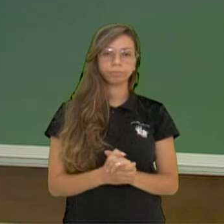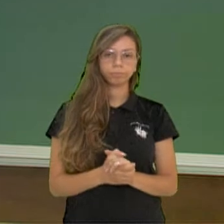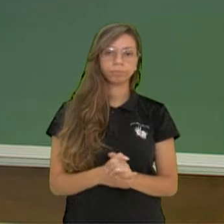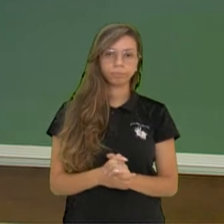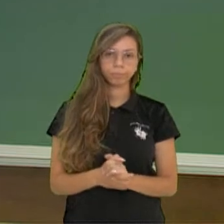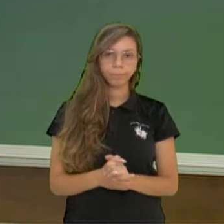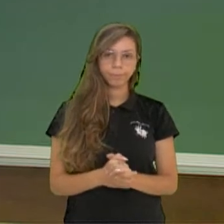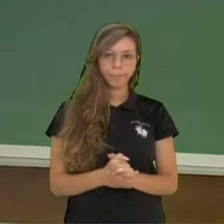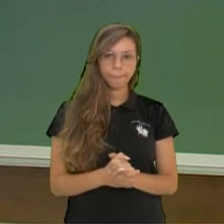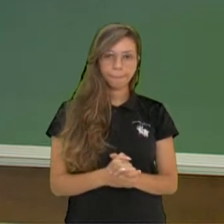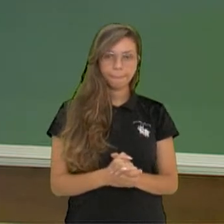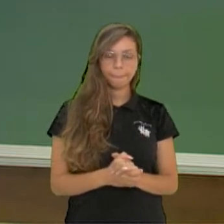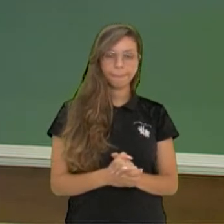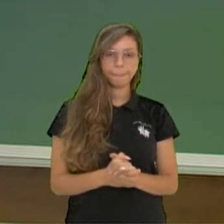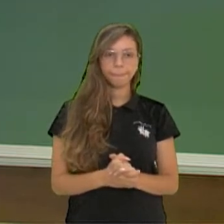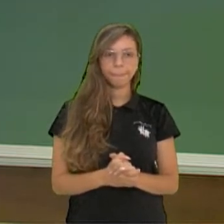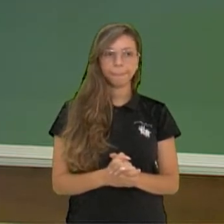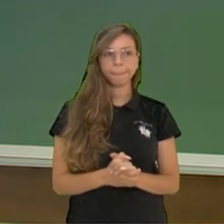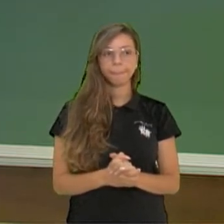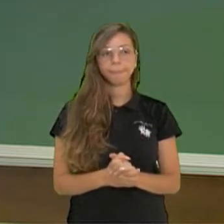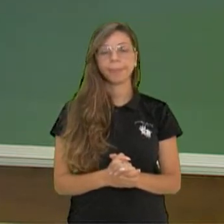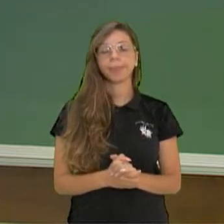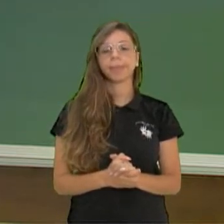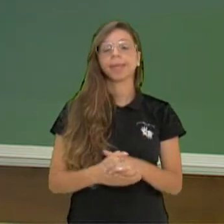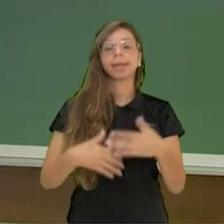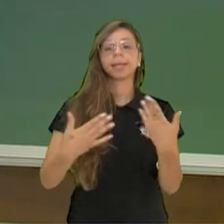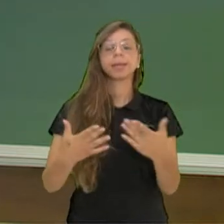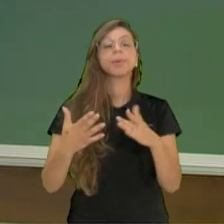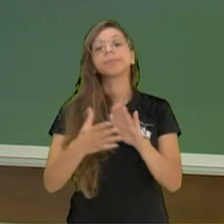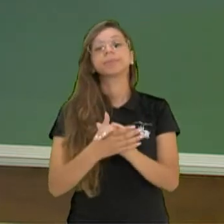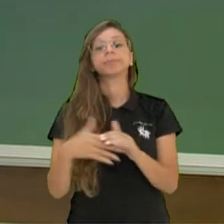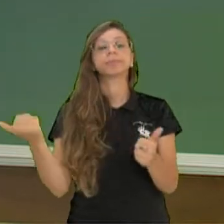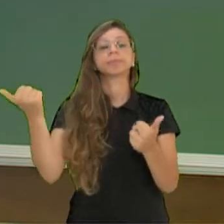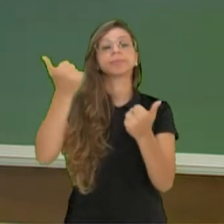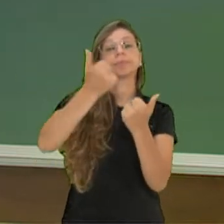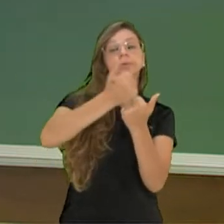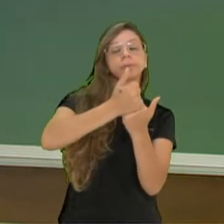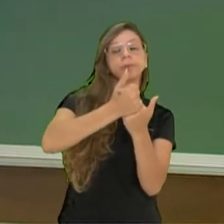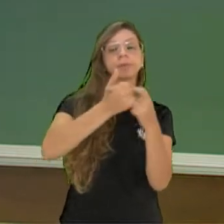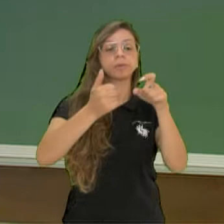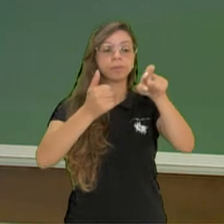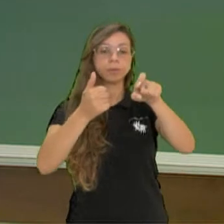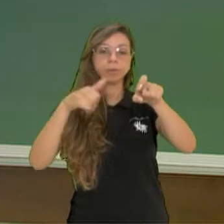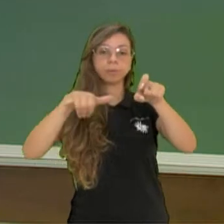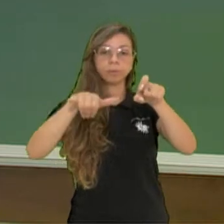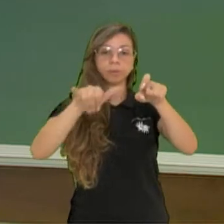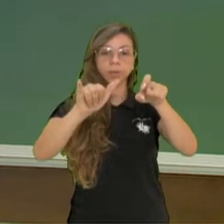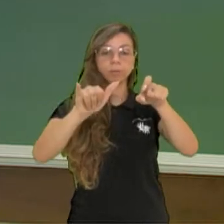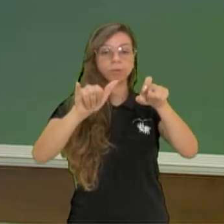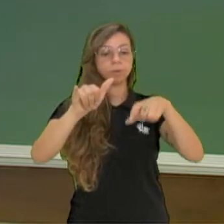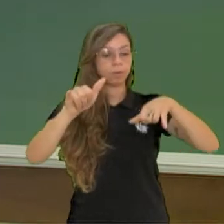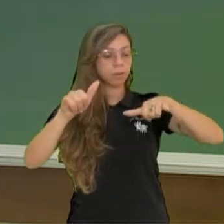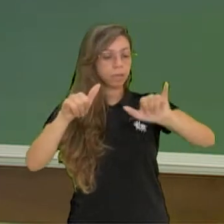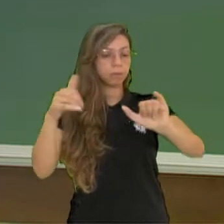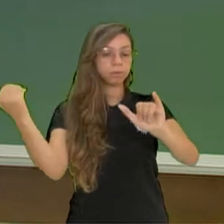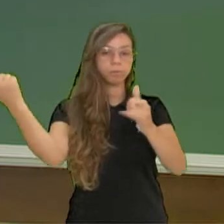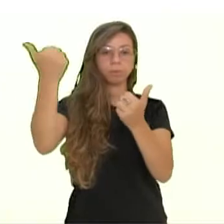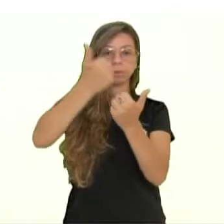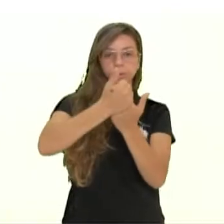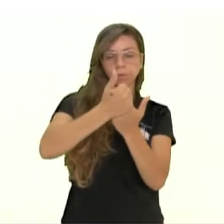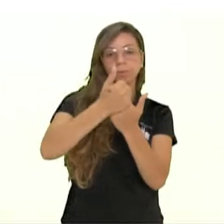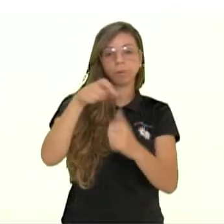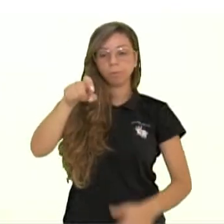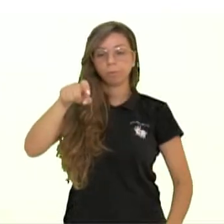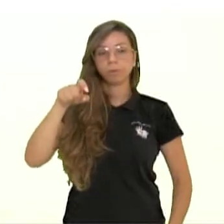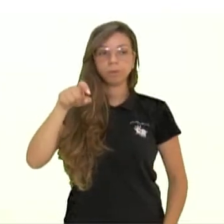Trocando y por x e trocando x por y, Olha só na terceira linha aqui, eu fico com x